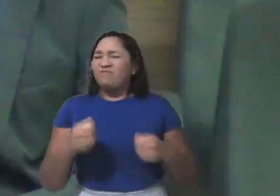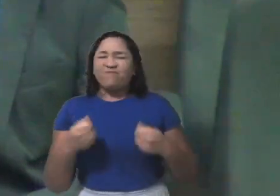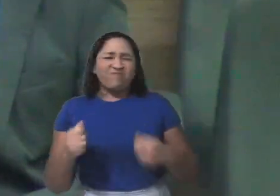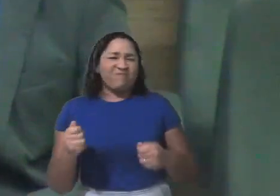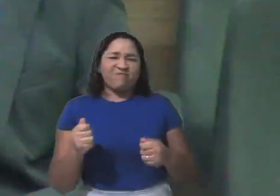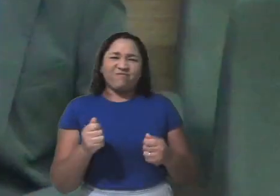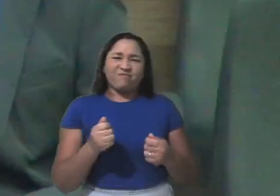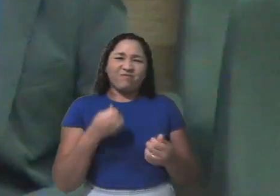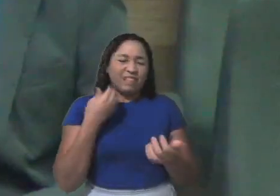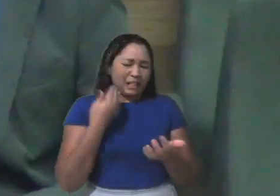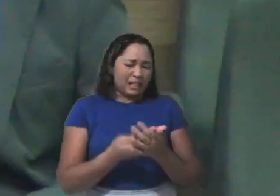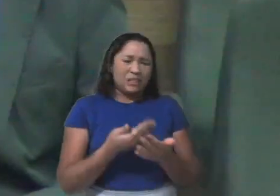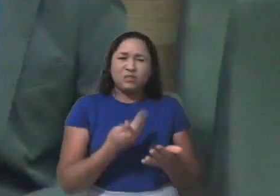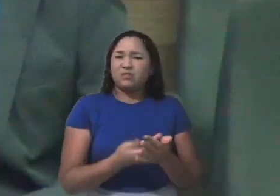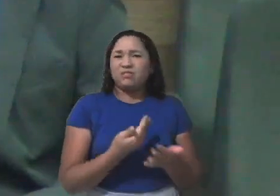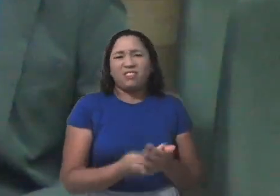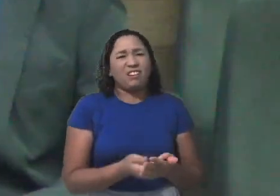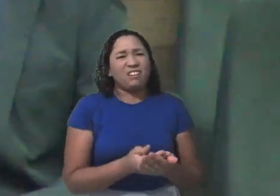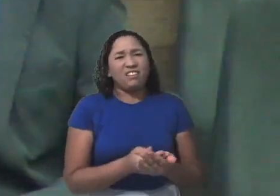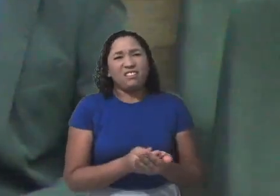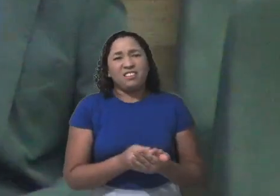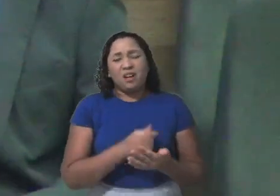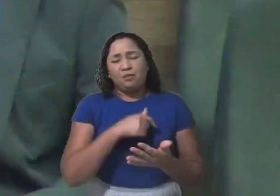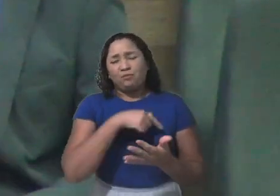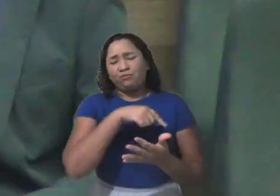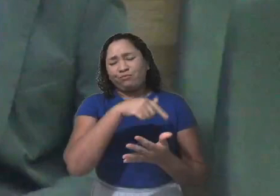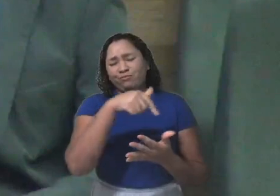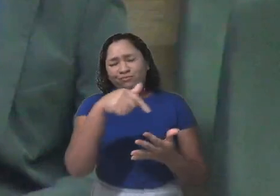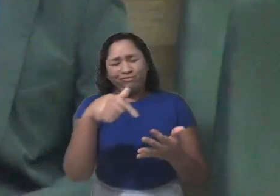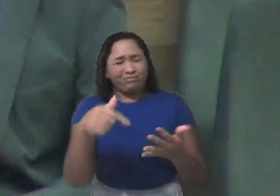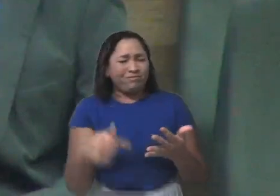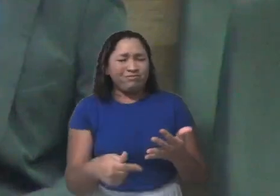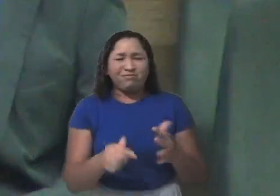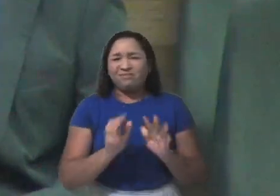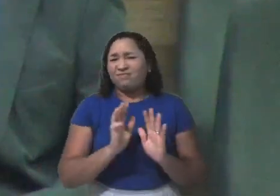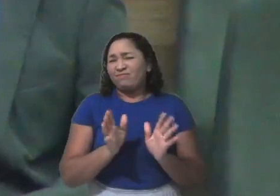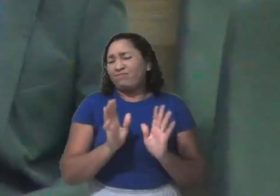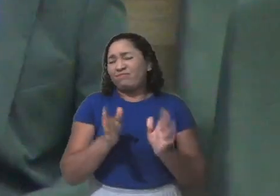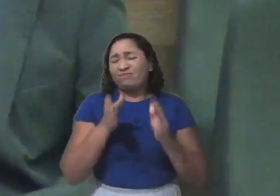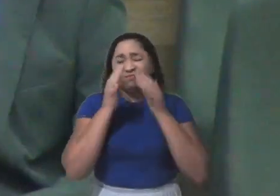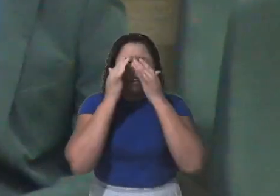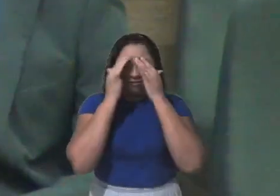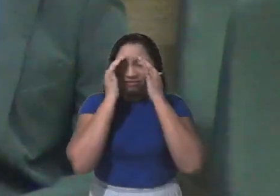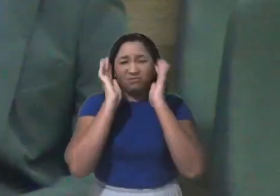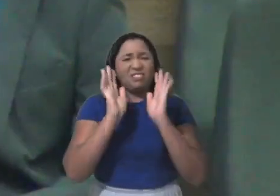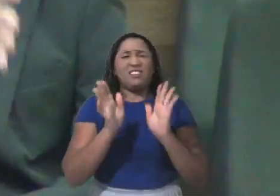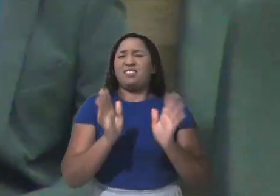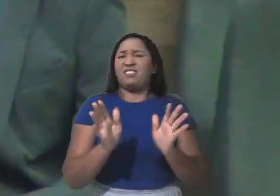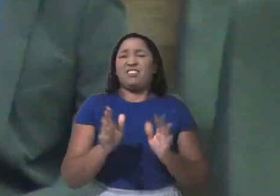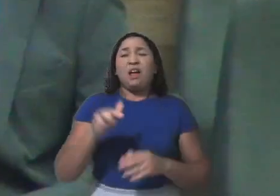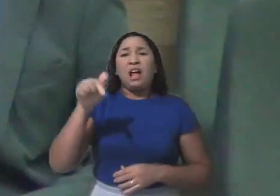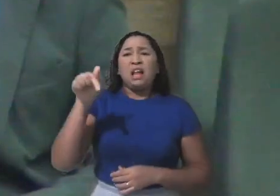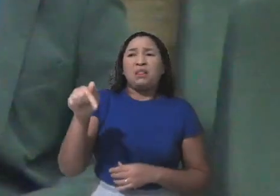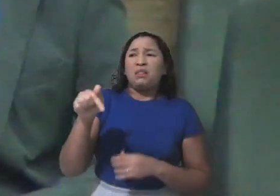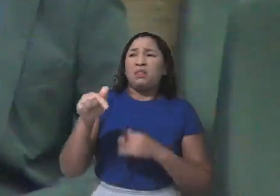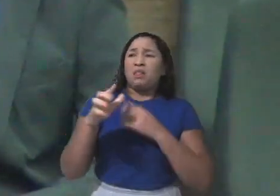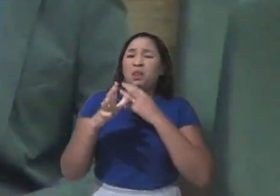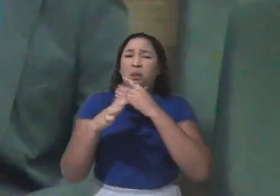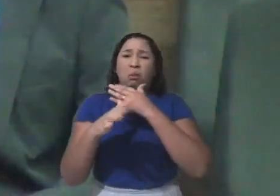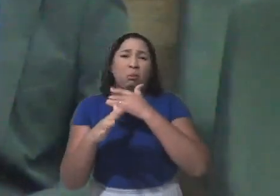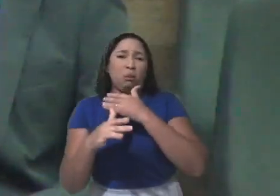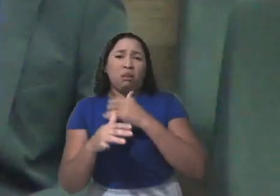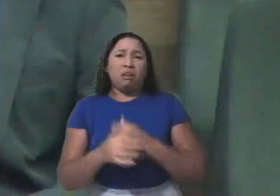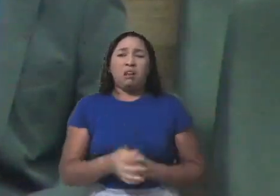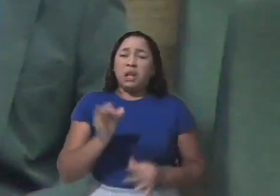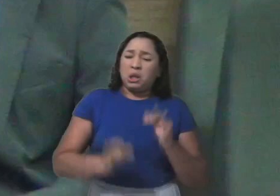queria engolir, que a terra engoliu, escondeu. Não adianta. 7 trombetas, juízo de Deus, sem antes